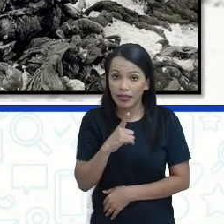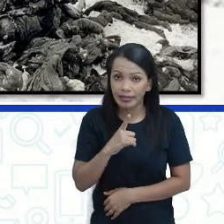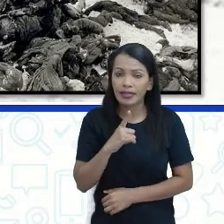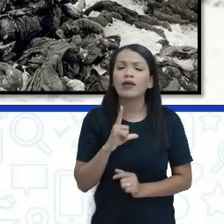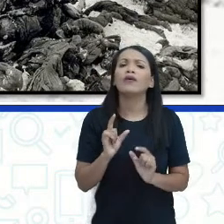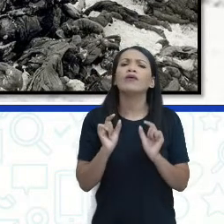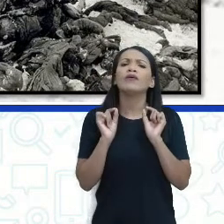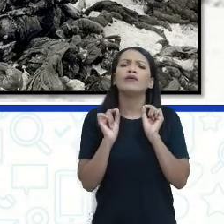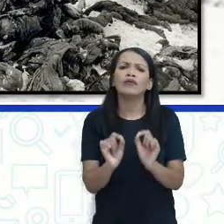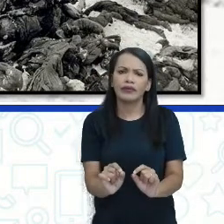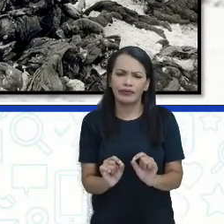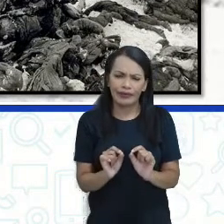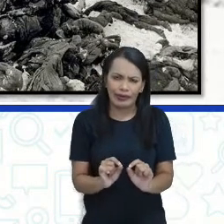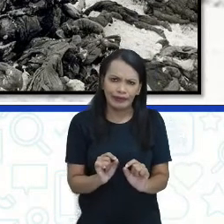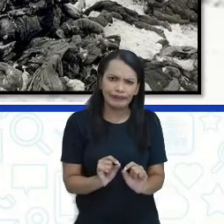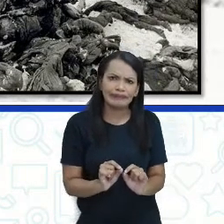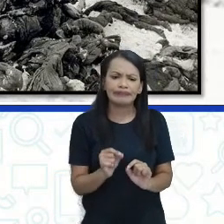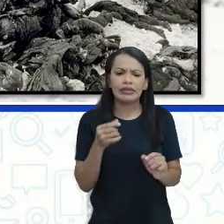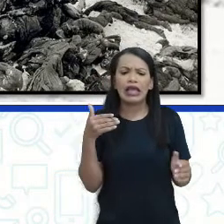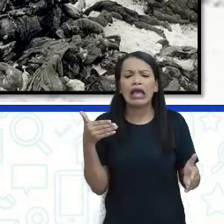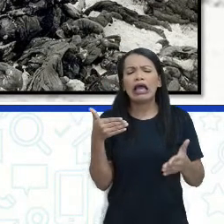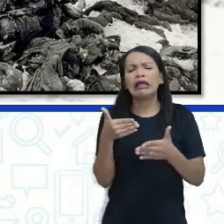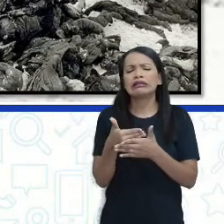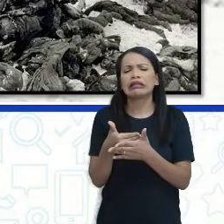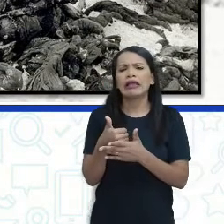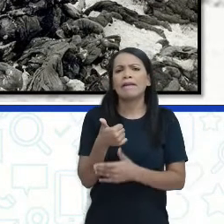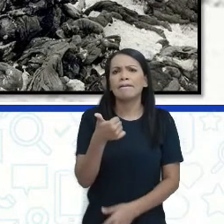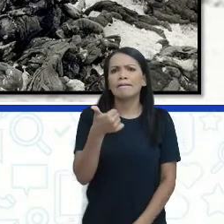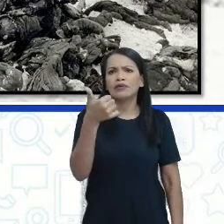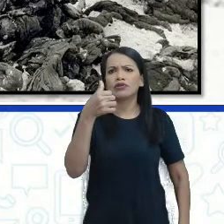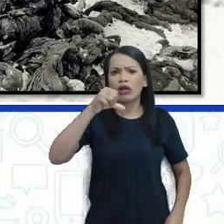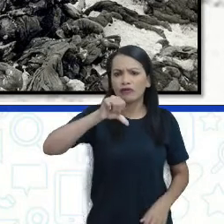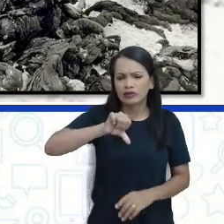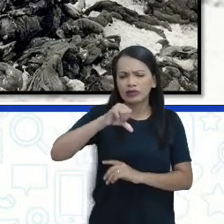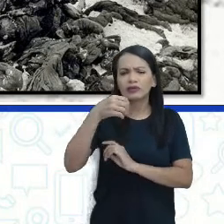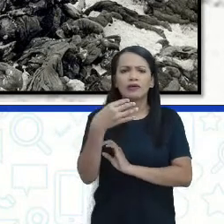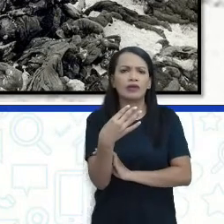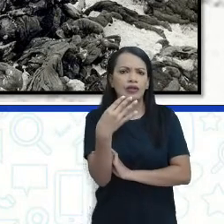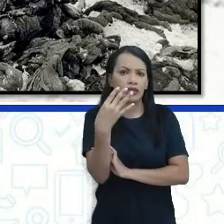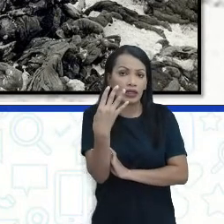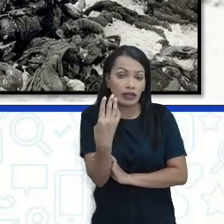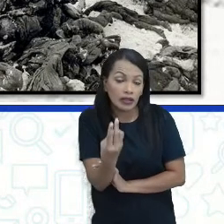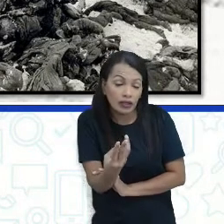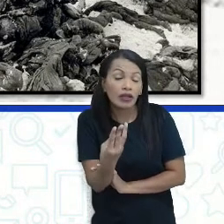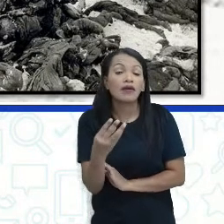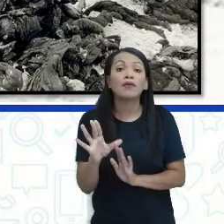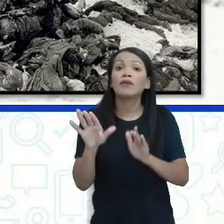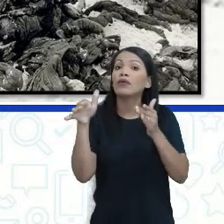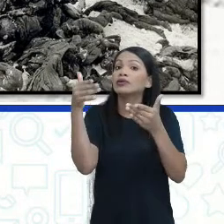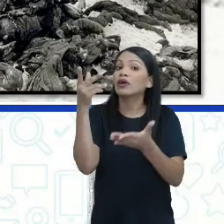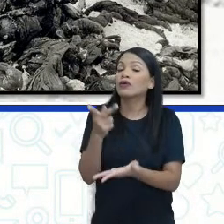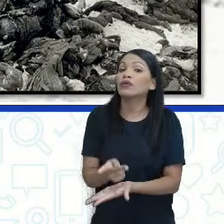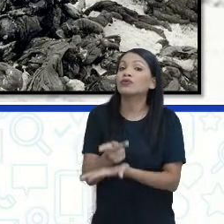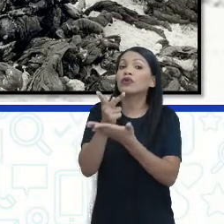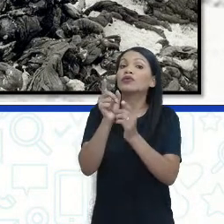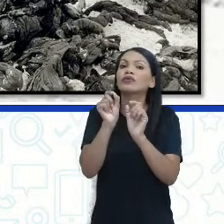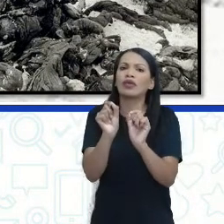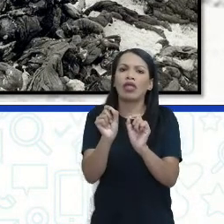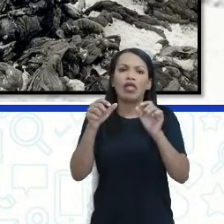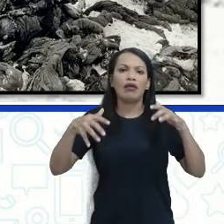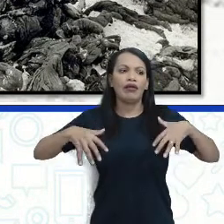certa vantagem aí até 1943, quando o que é que acontece? Vem o